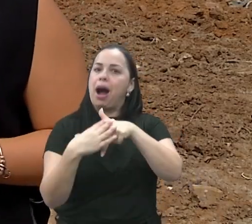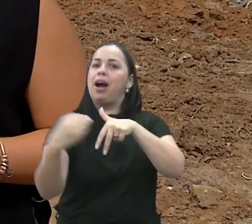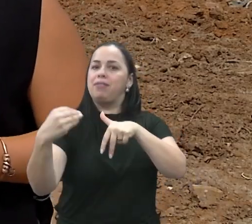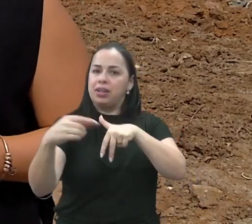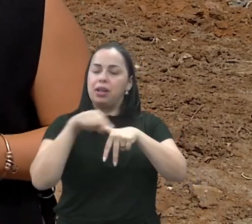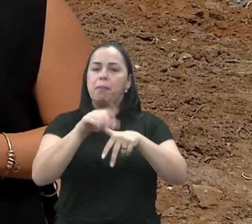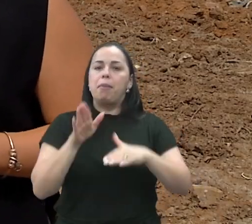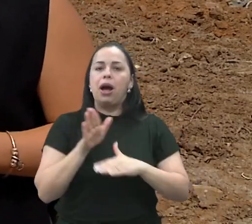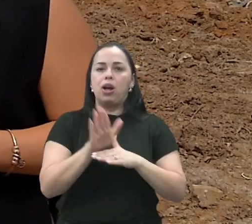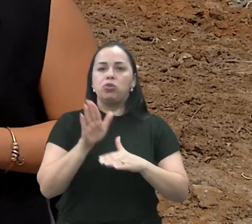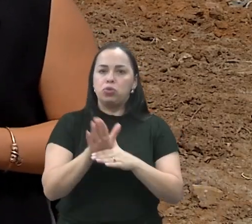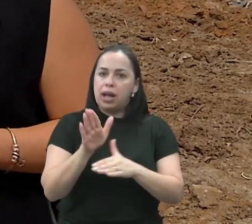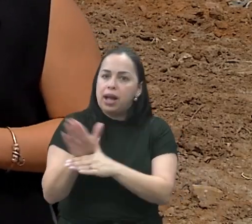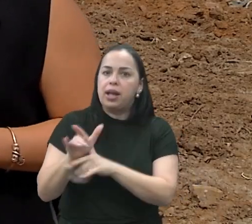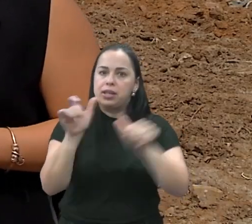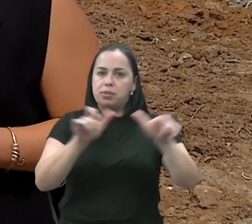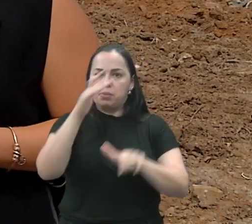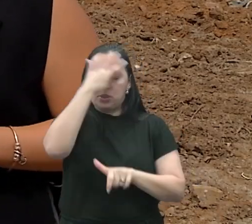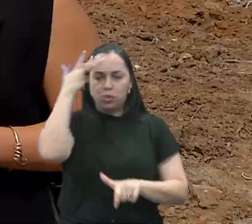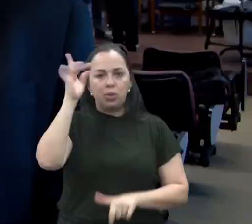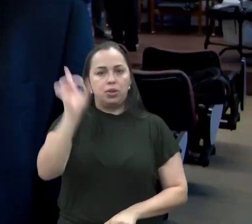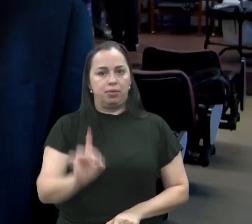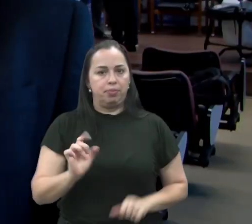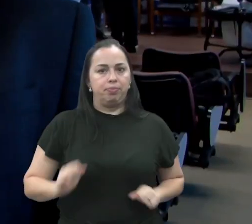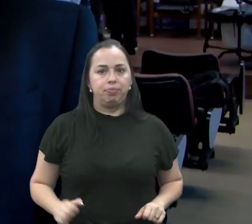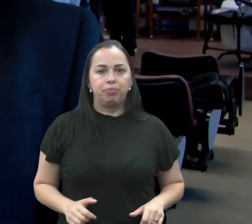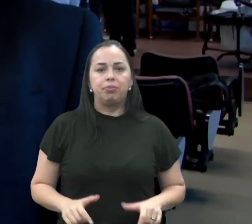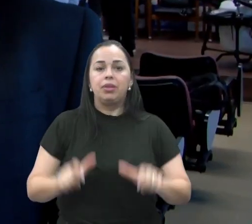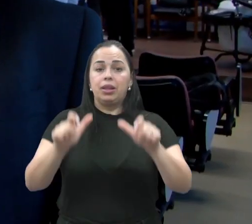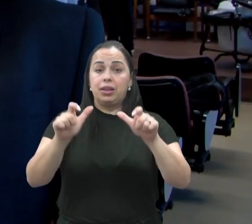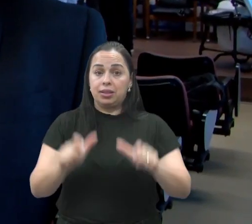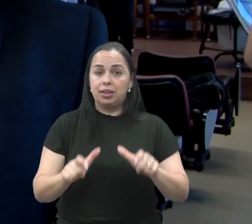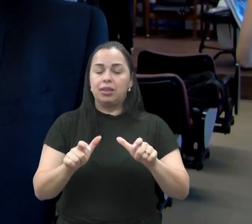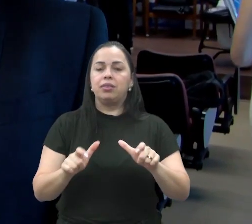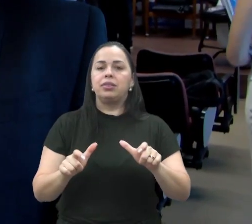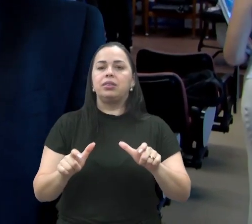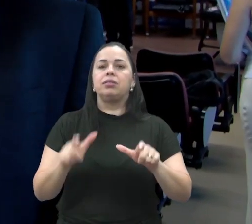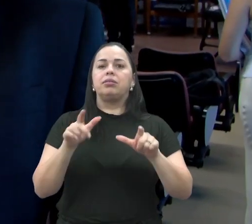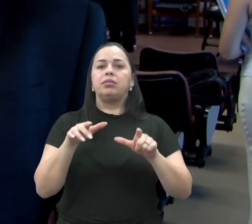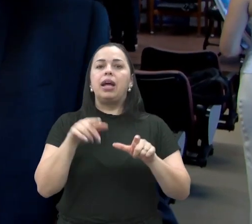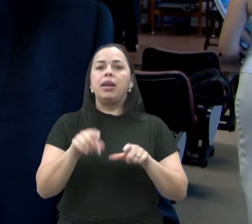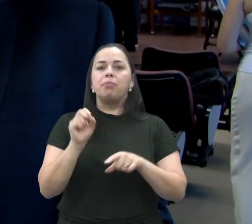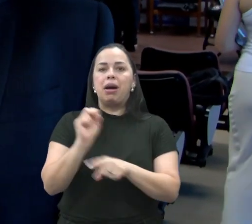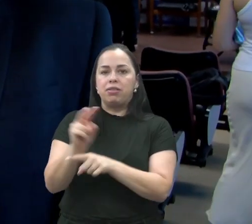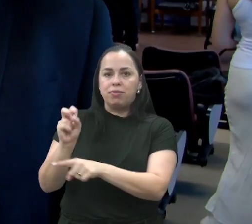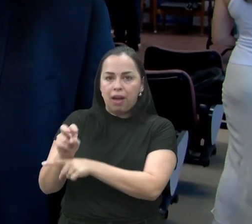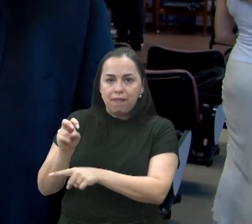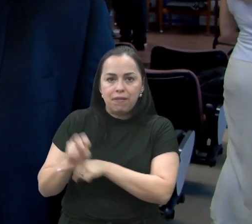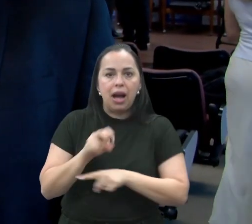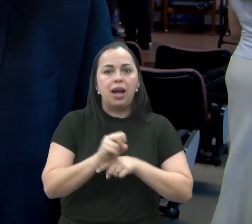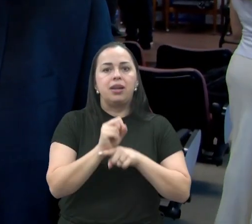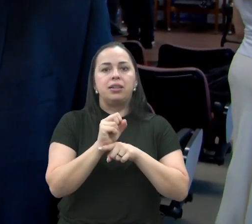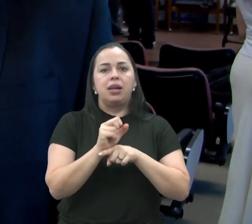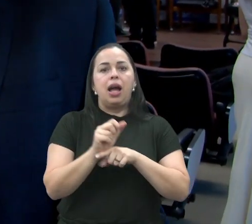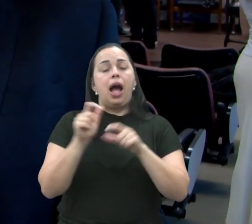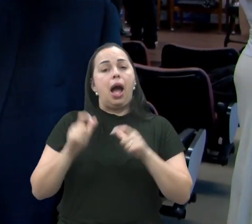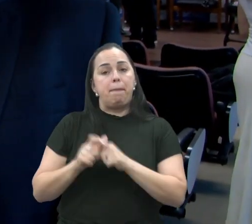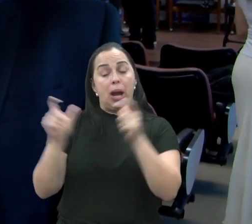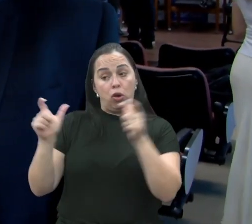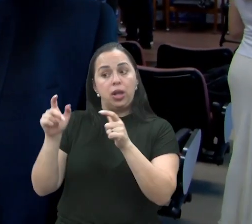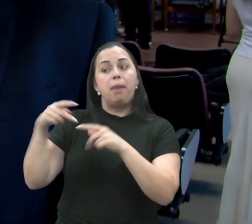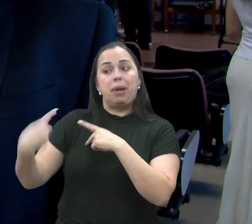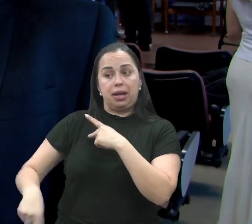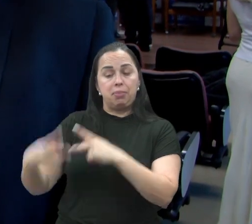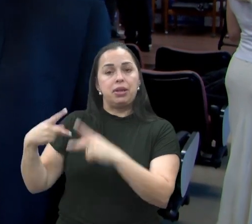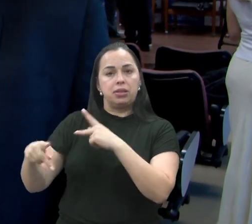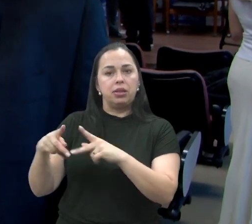a reabilitação de PCDs no Vale do Paraíba. Existe todo um setor de regulação que vai regular essas vagas. Obviamente que a maioria vai ficar